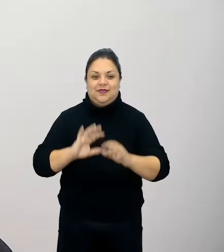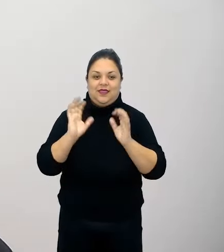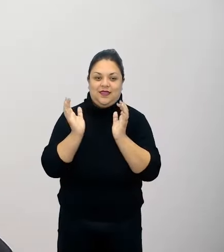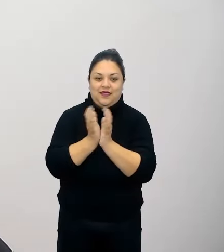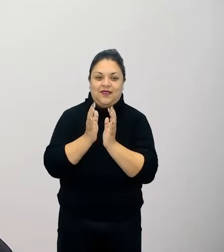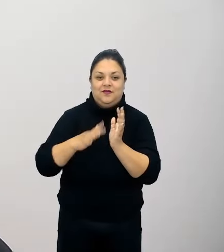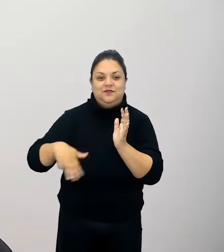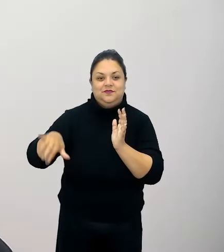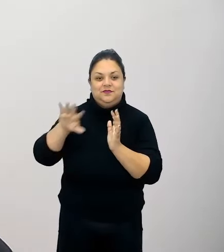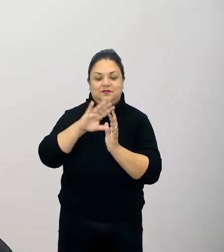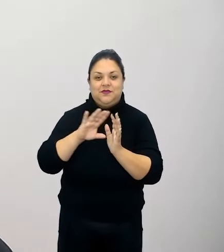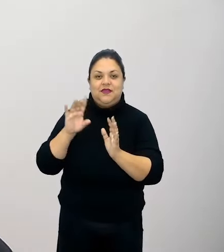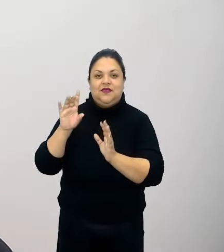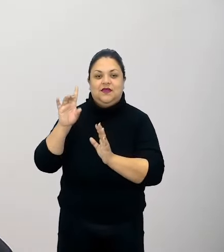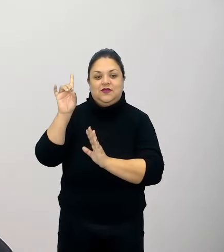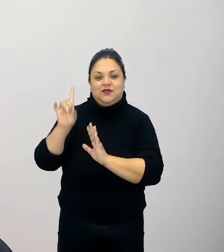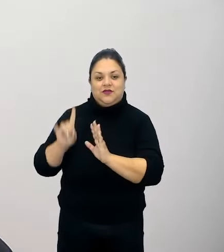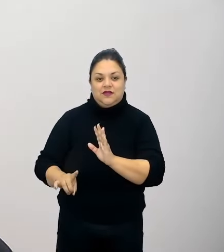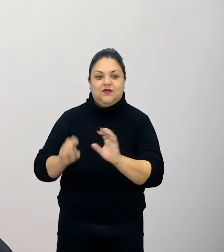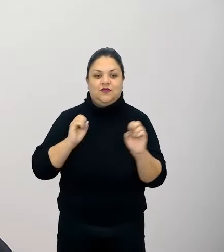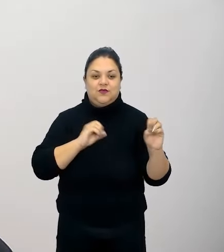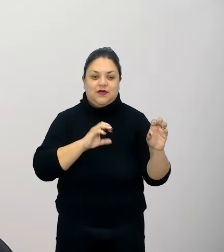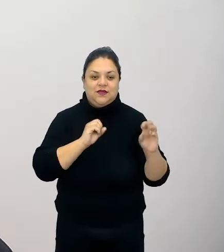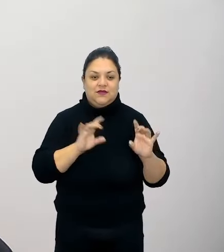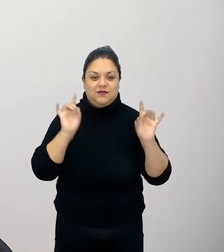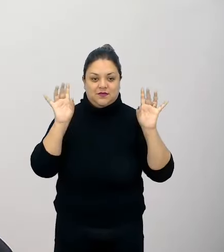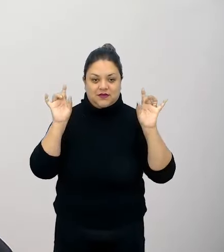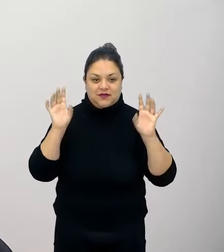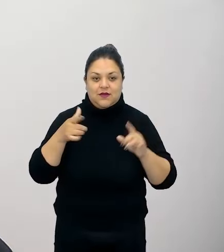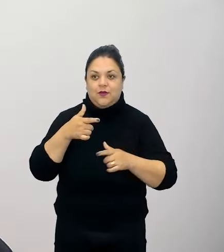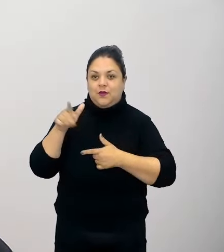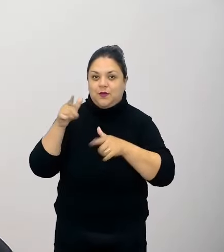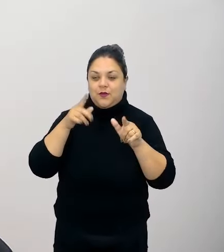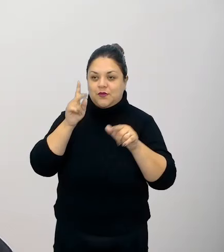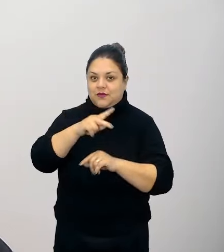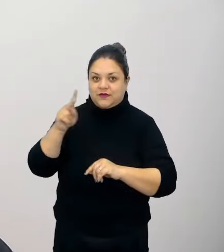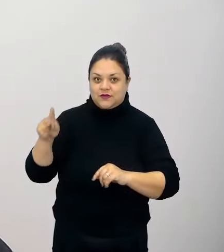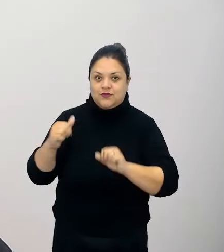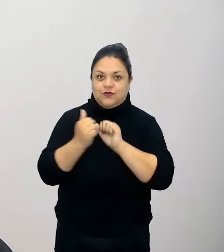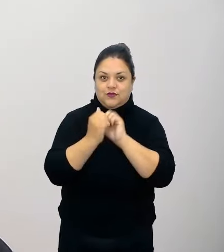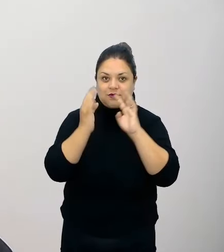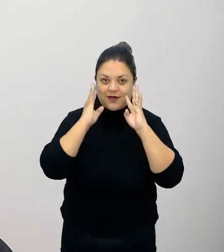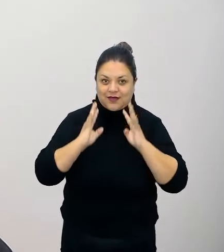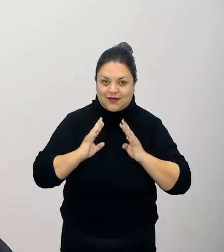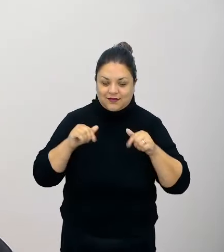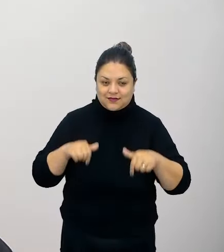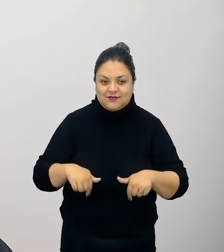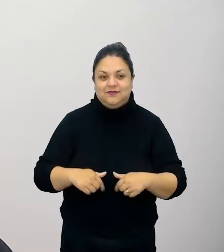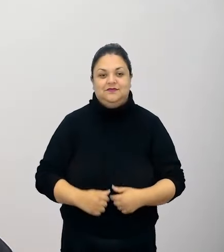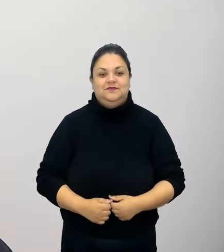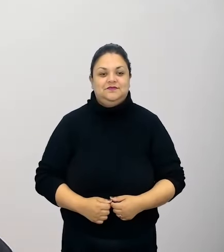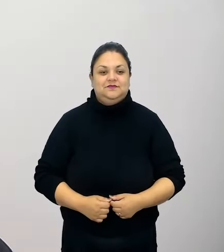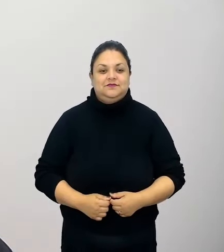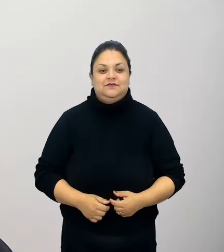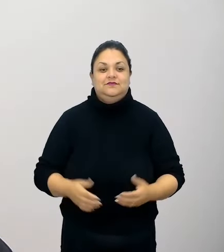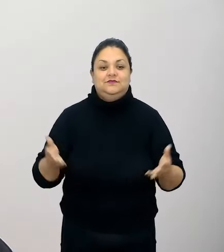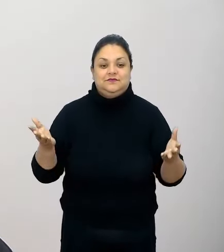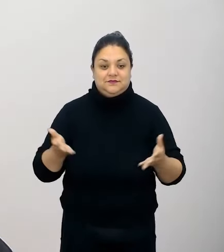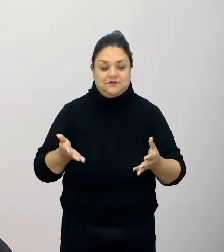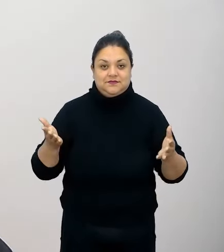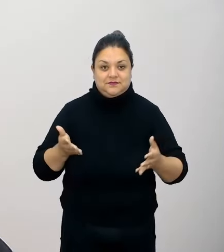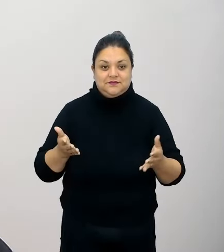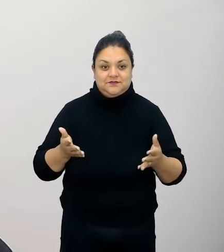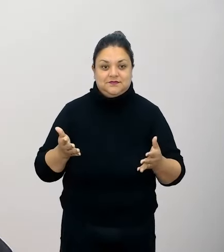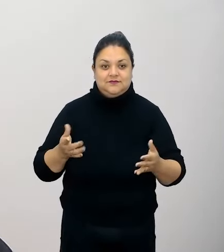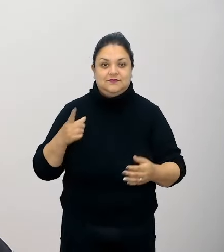equipes das diretorias da educação especial e outros professores que nos assistem hoje nesse